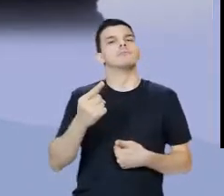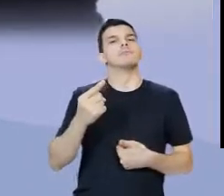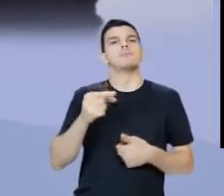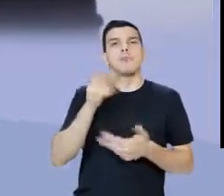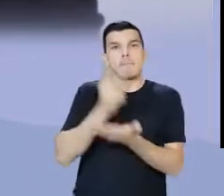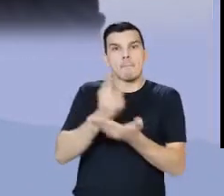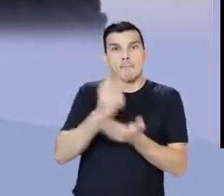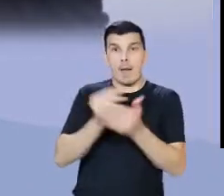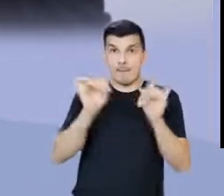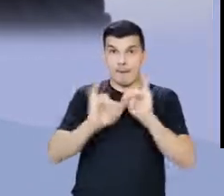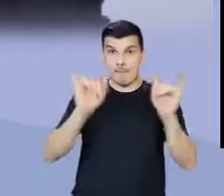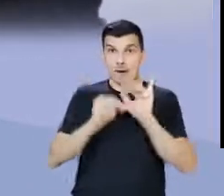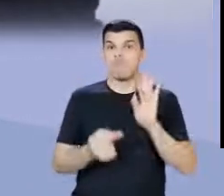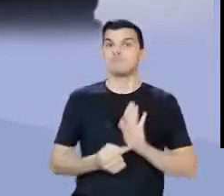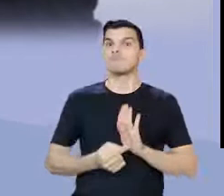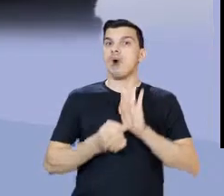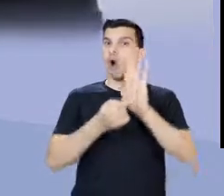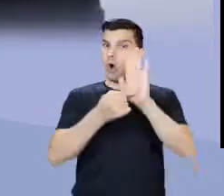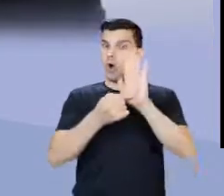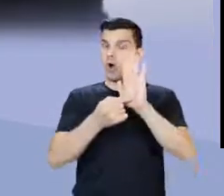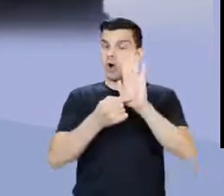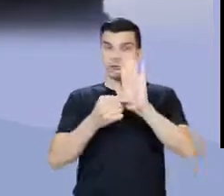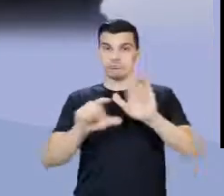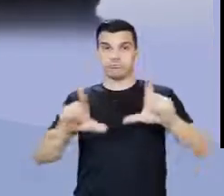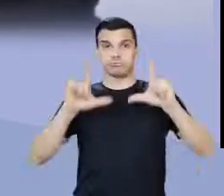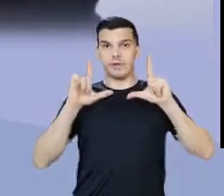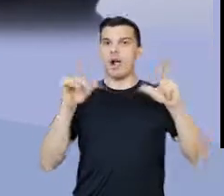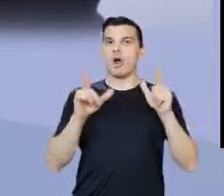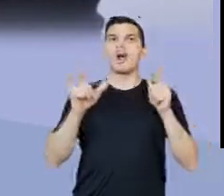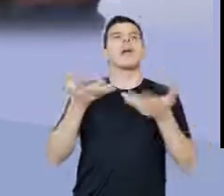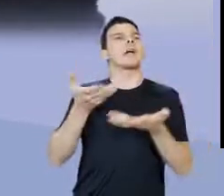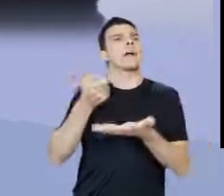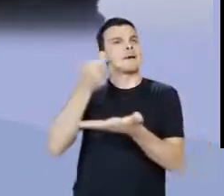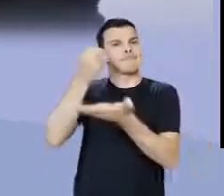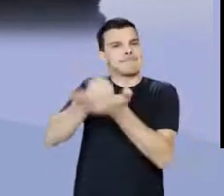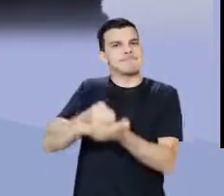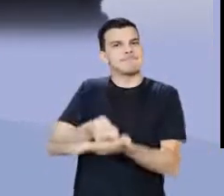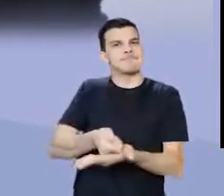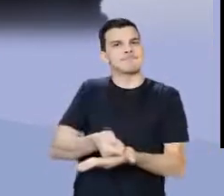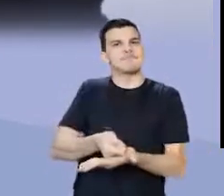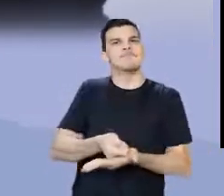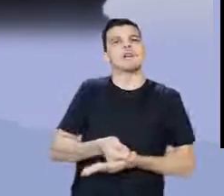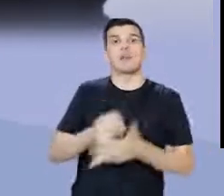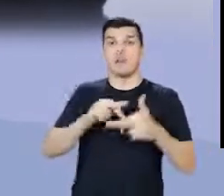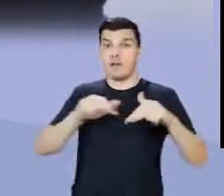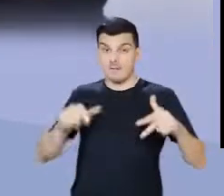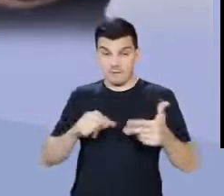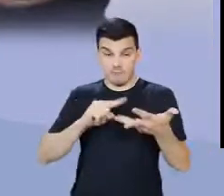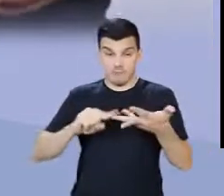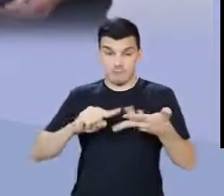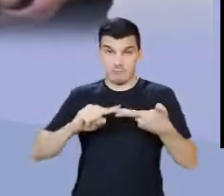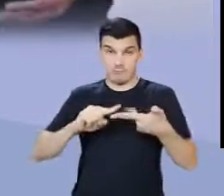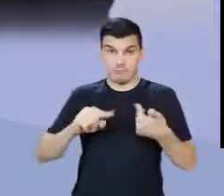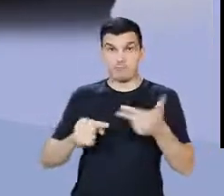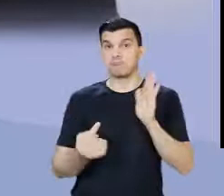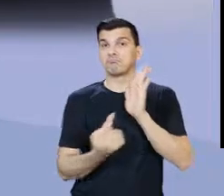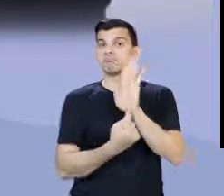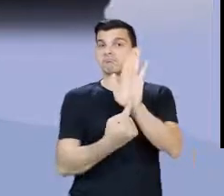criticidade, que a mesma mídia que eleva o presidente à época vai agora querer fritá-lo nas suas diversas